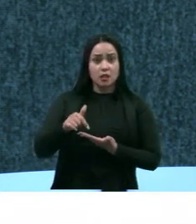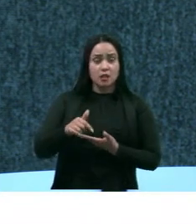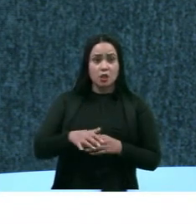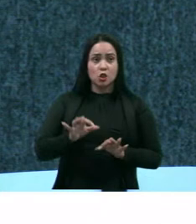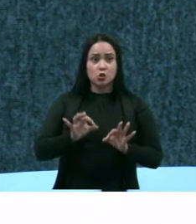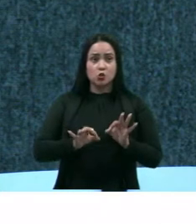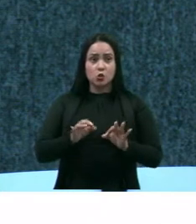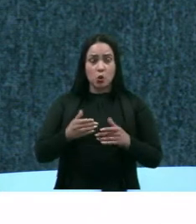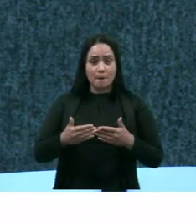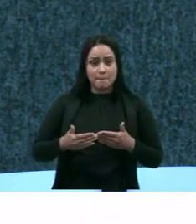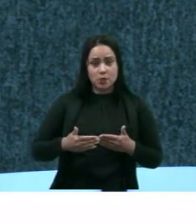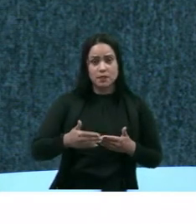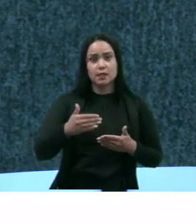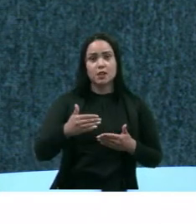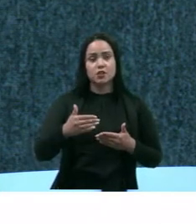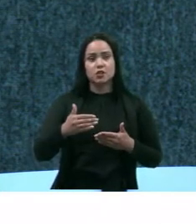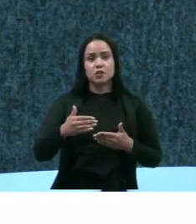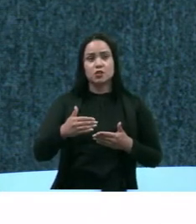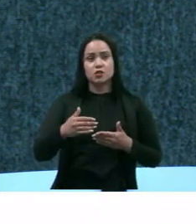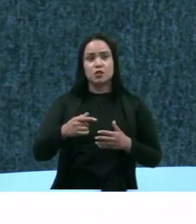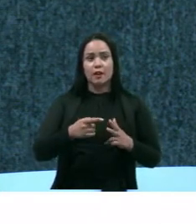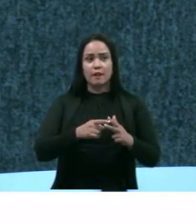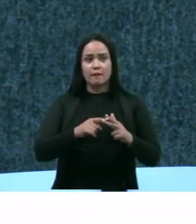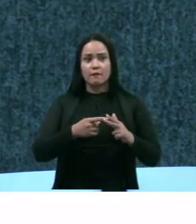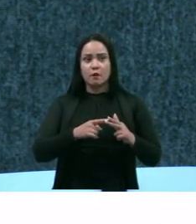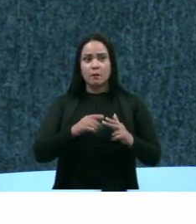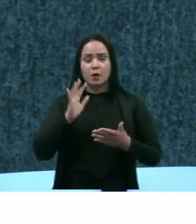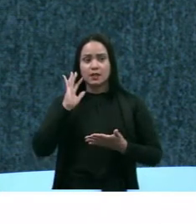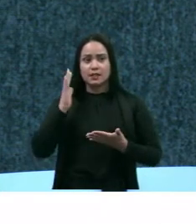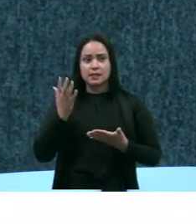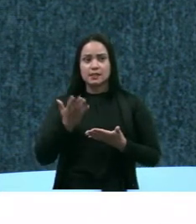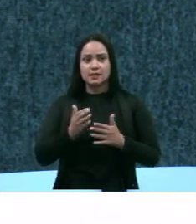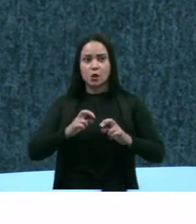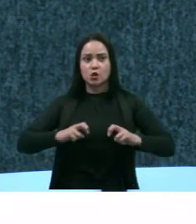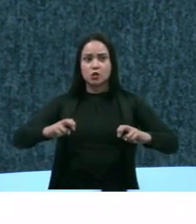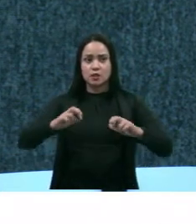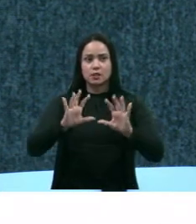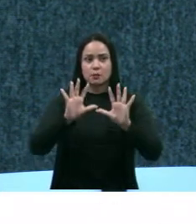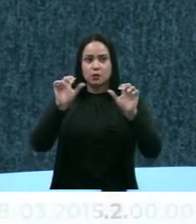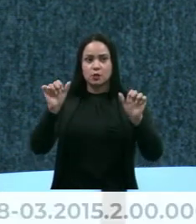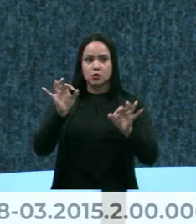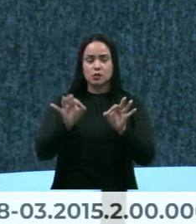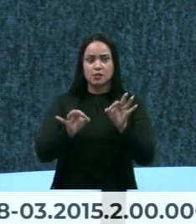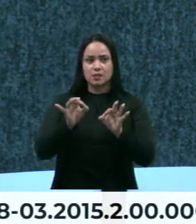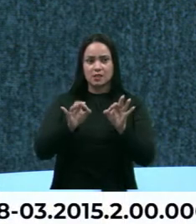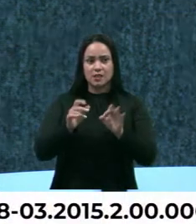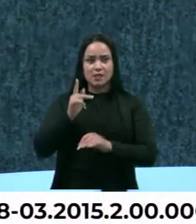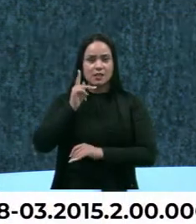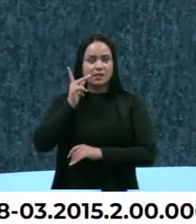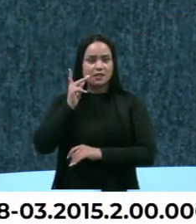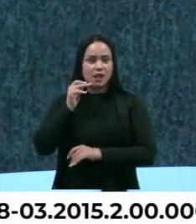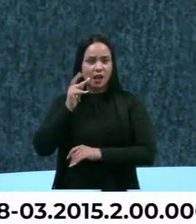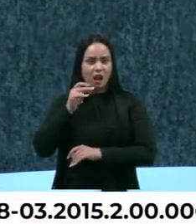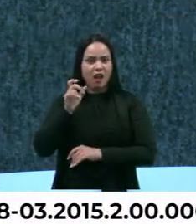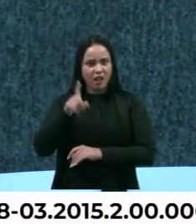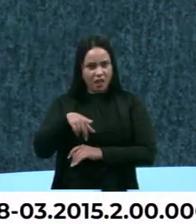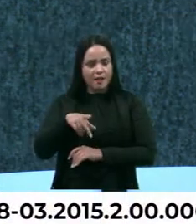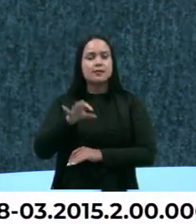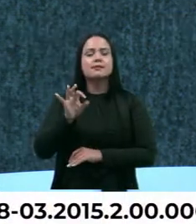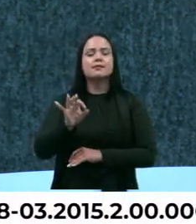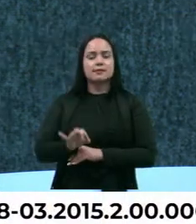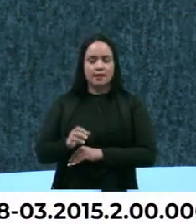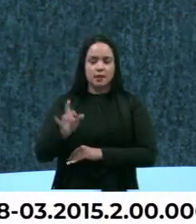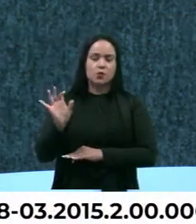julgou procedente a revisão. O procedente reformou uma decisão colegiada do Tribunal de Justiça do Ceará, é isso? É isso mesmo, senhora presidente, isso.